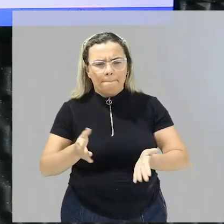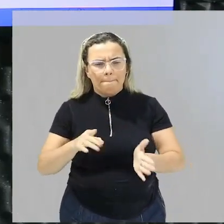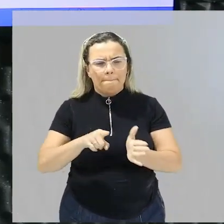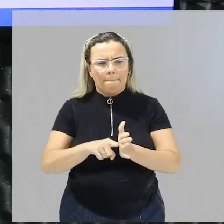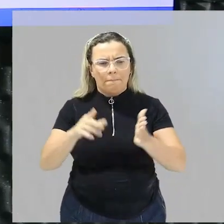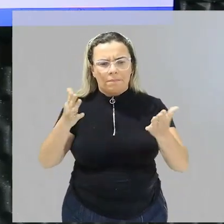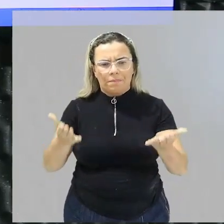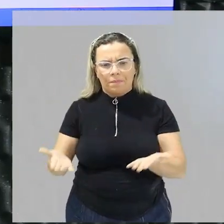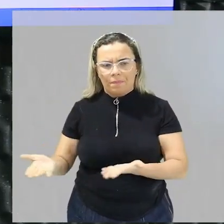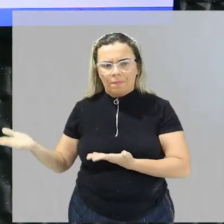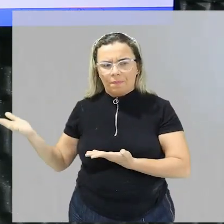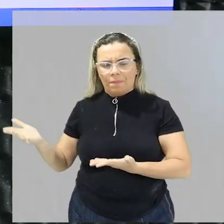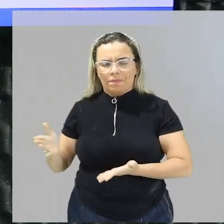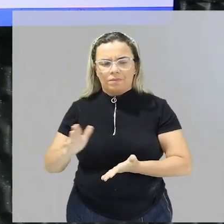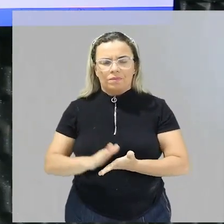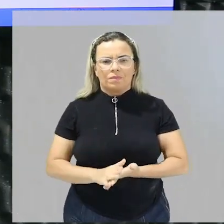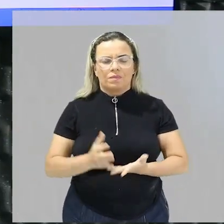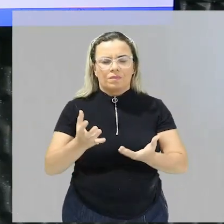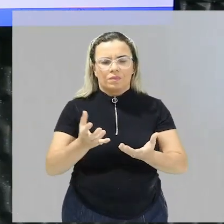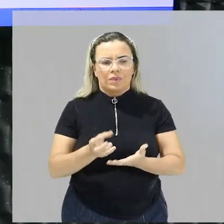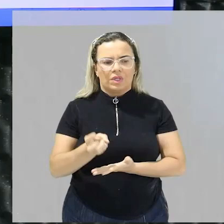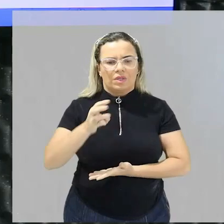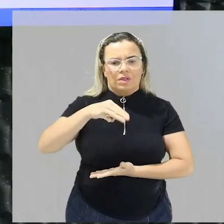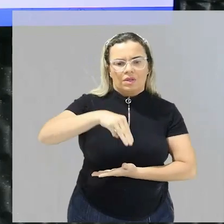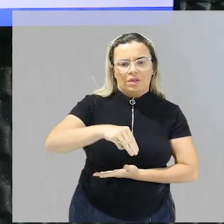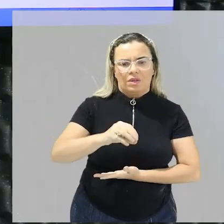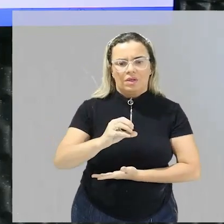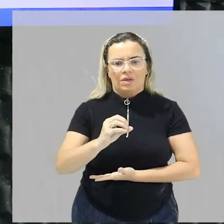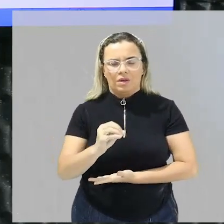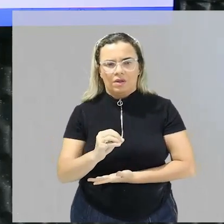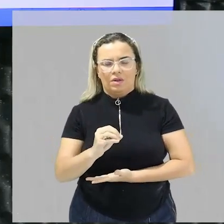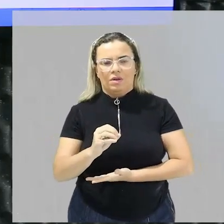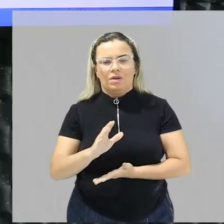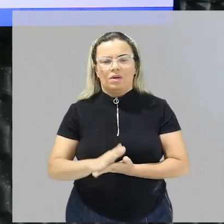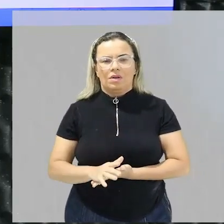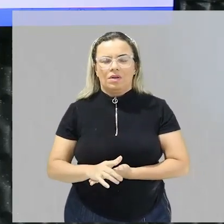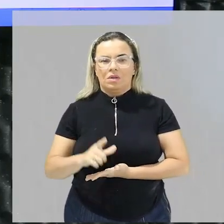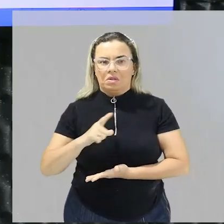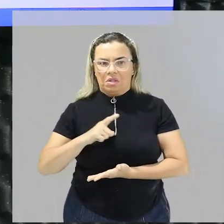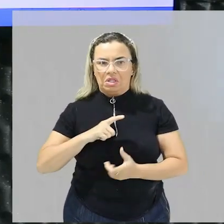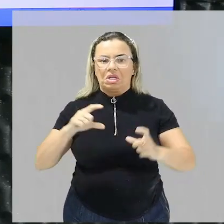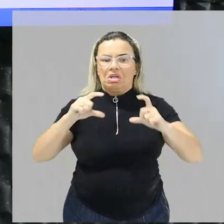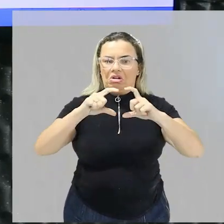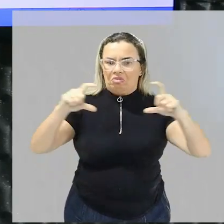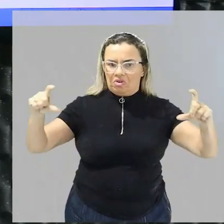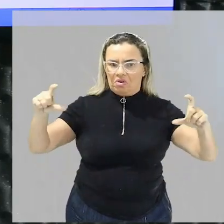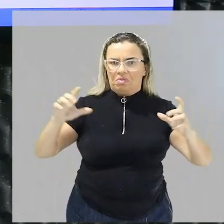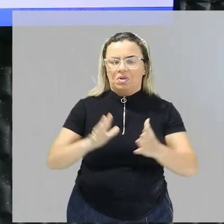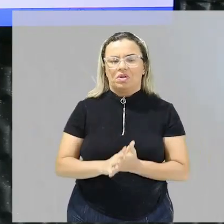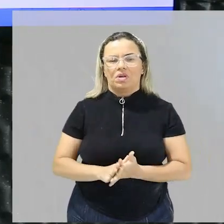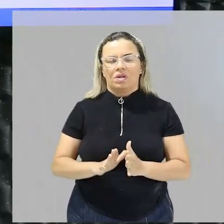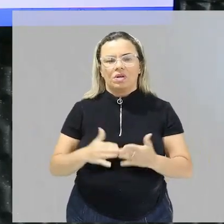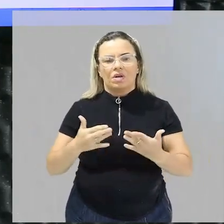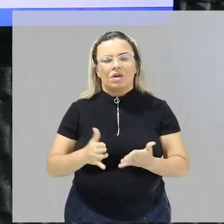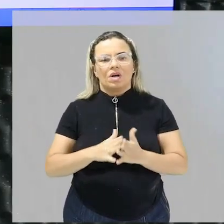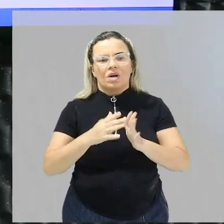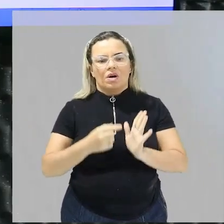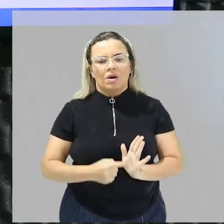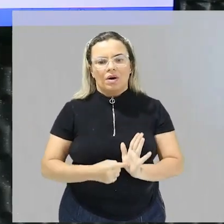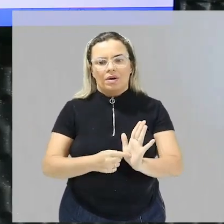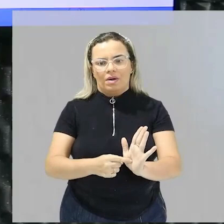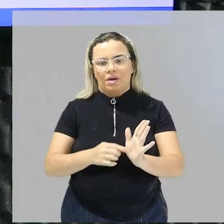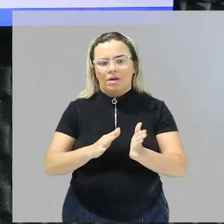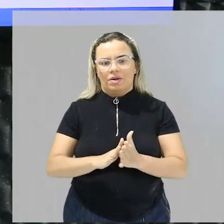meu povo. Aqui ele quer o MO tá naquela fórmula, tá? E ele deu para nós